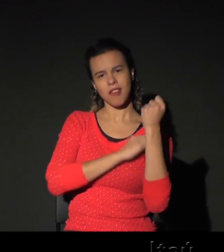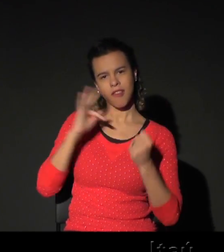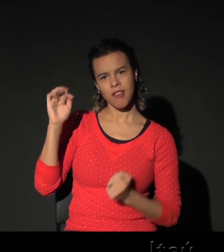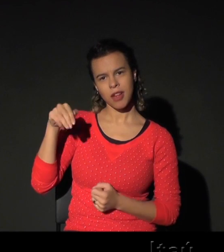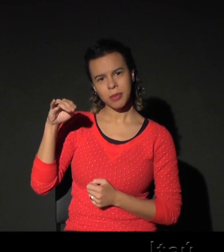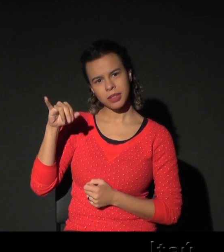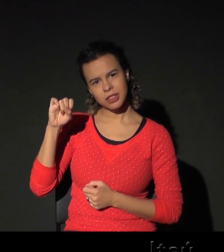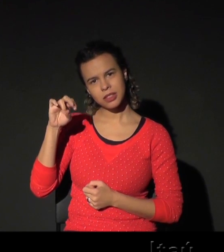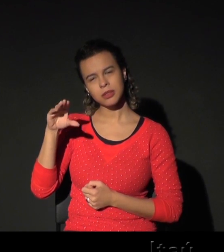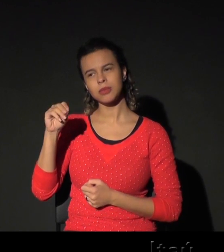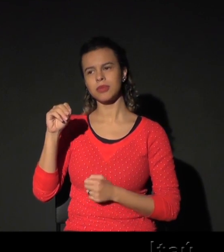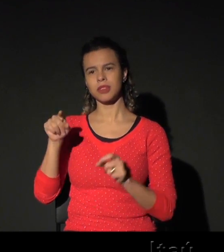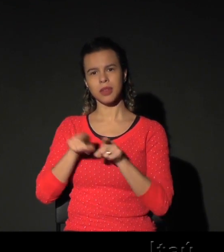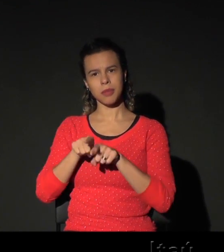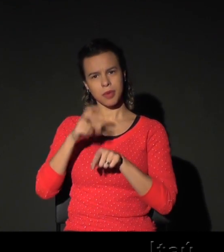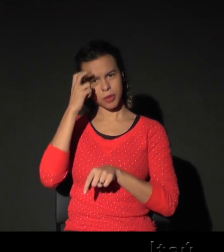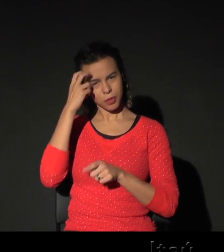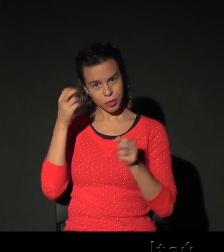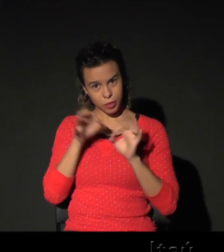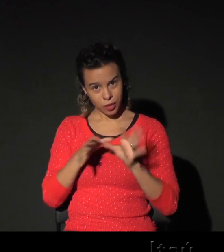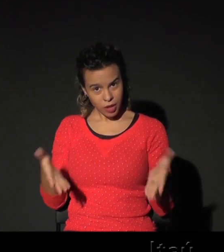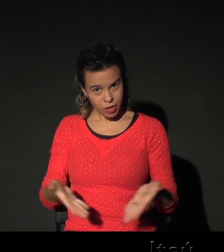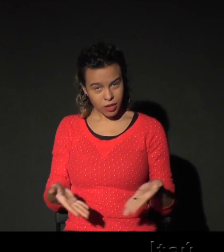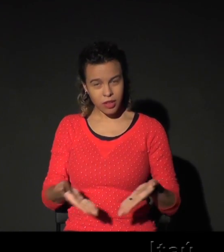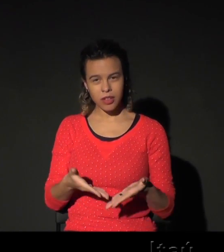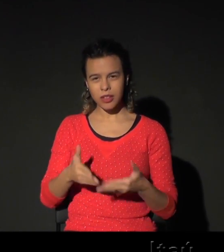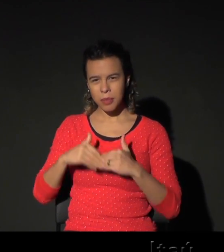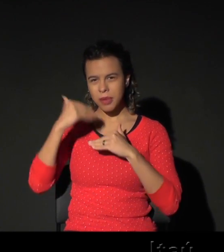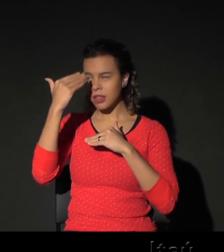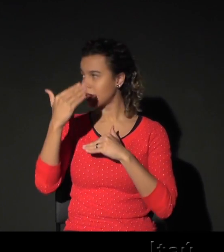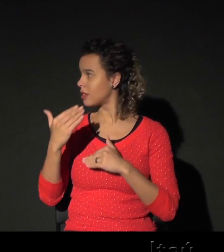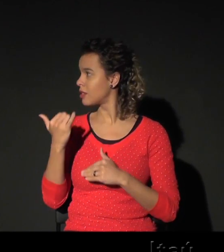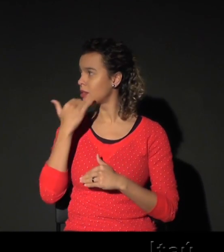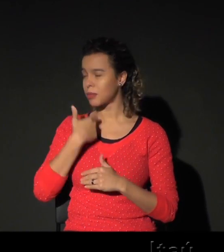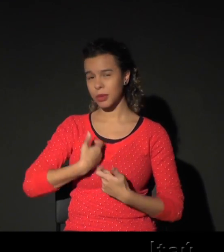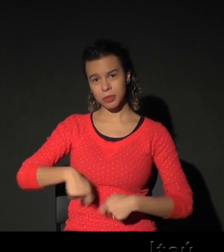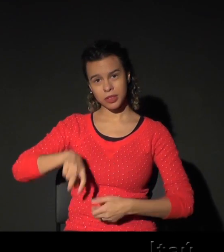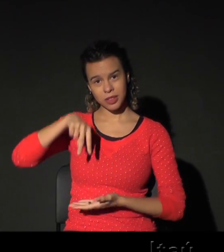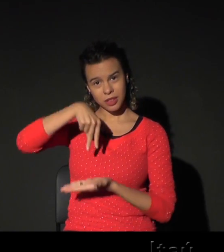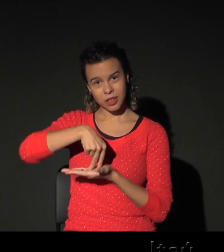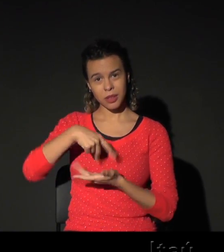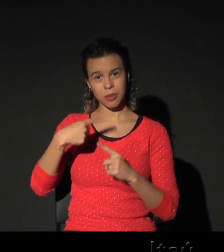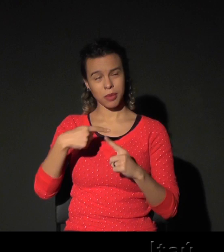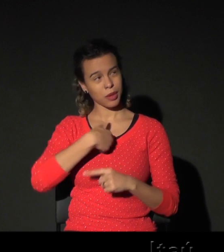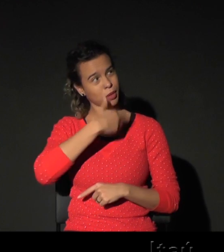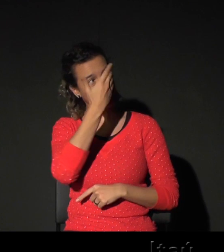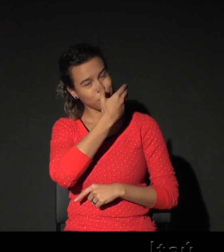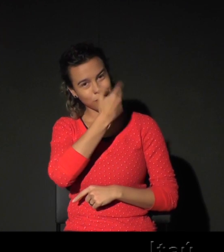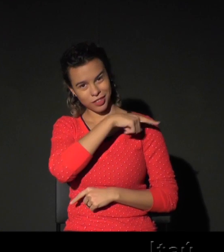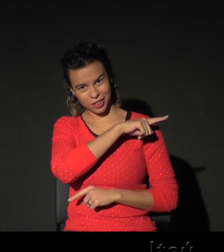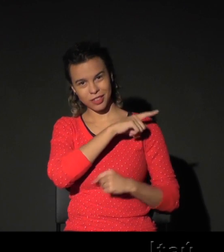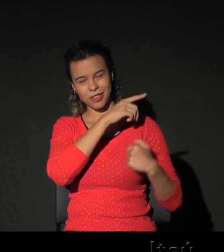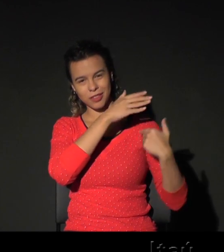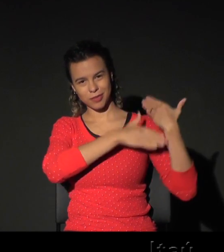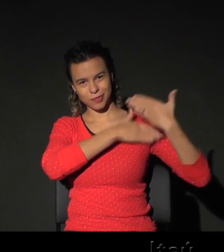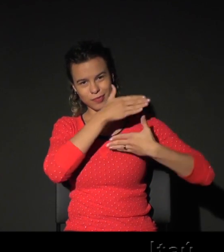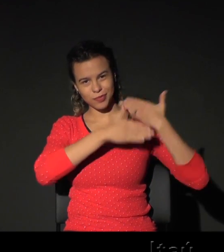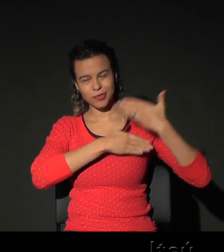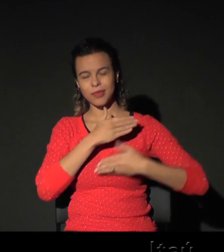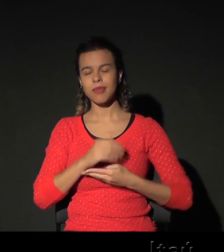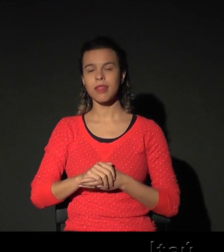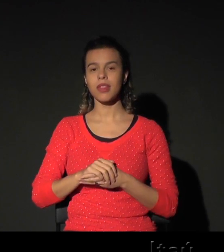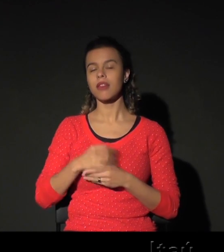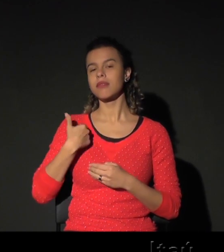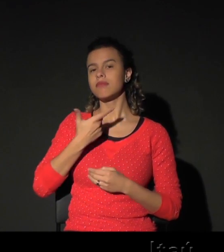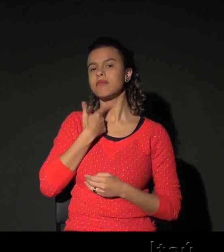cultura contemporânea e para além dele né então eu acho que eu vou ter que ficar um pouquinho aqui de pé para senão não vou chegar né O que tá aqui eh mas eu